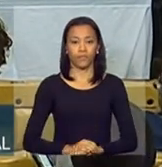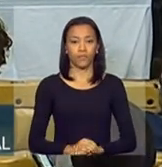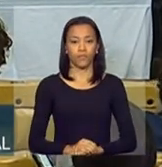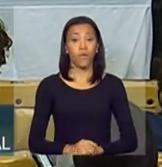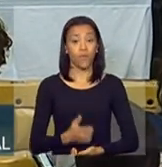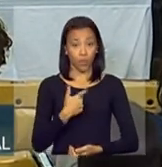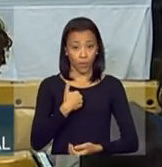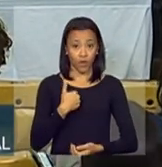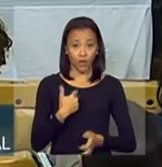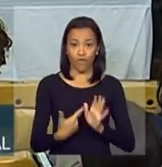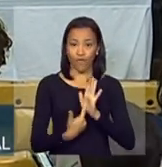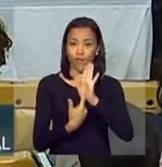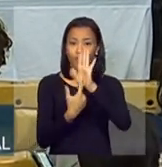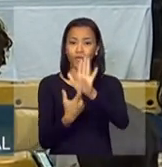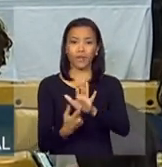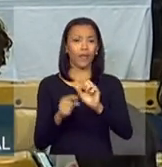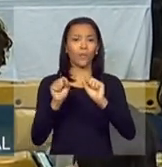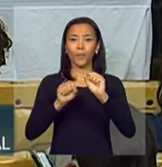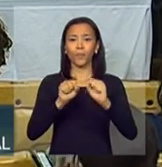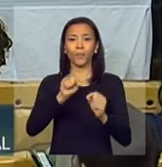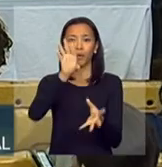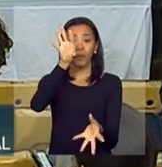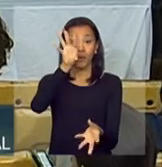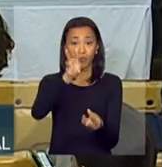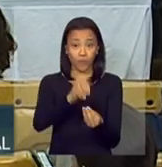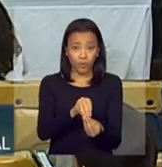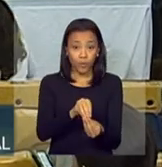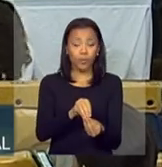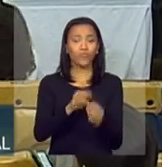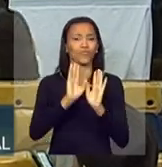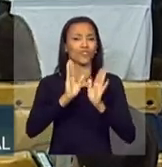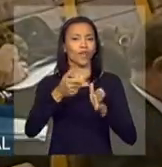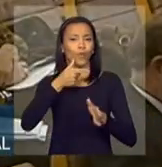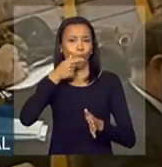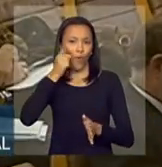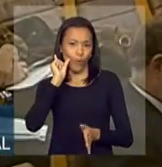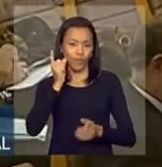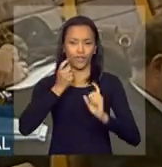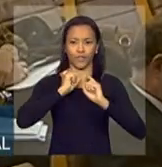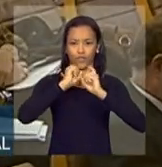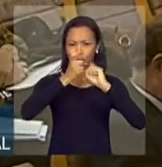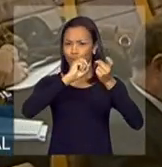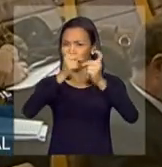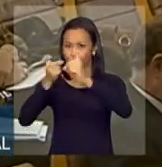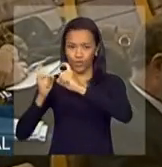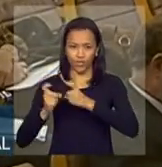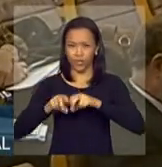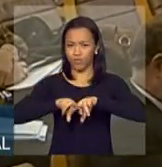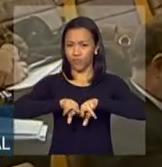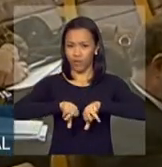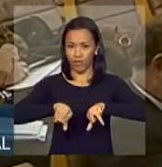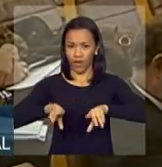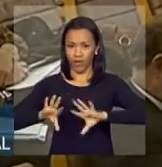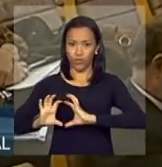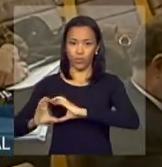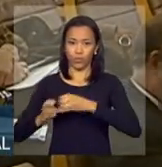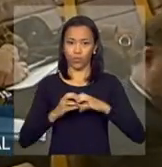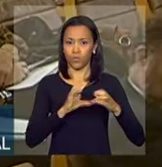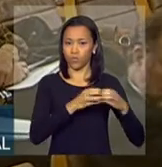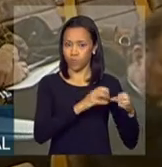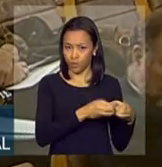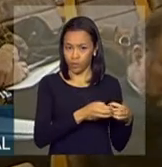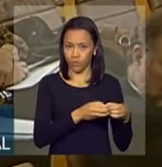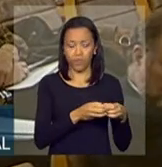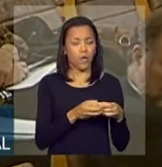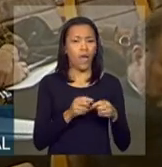O que eu vou apresentar é uma síntese do que foi discutido ontem pelas diferentes instâncias. Né?